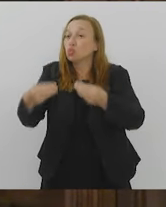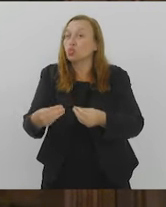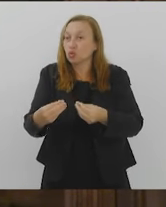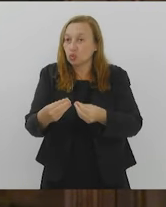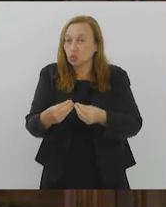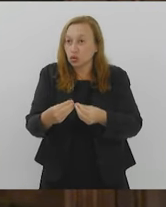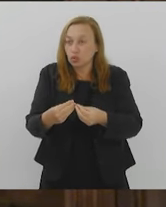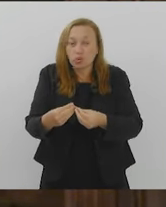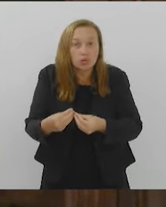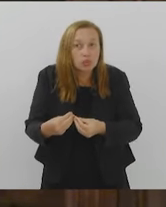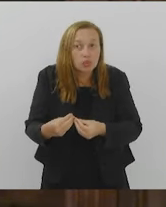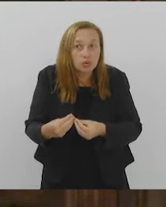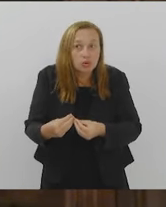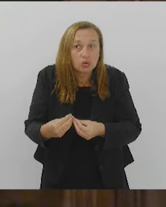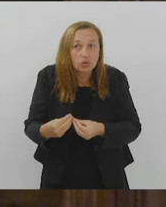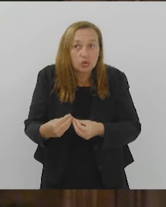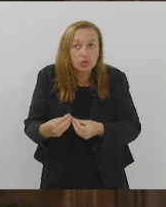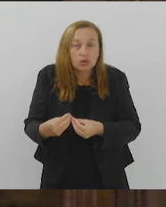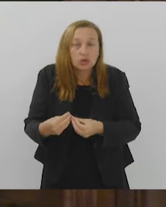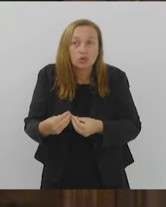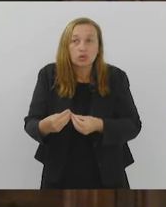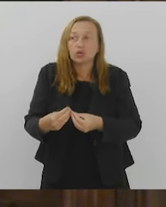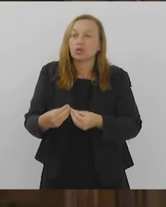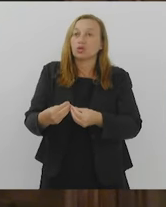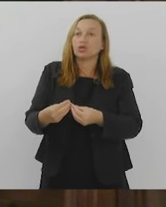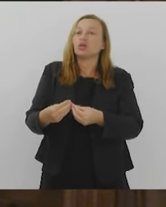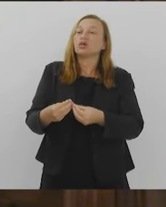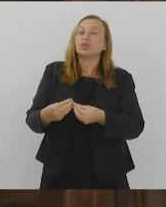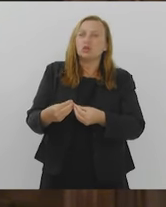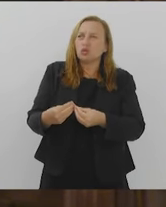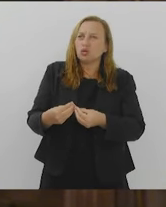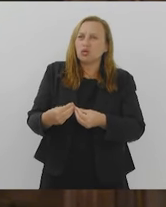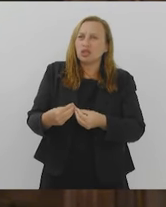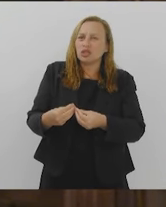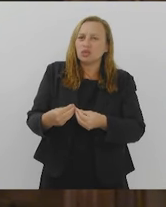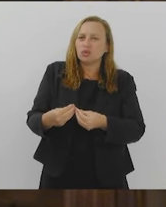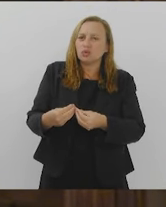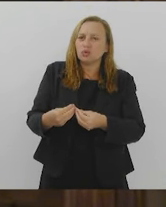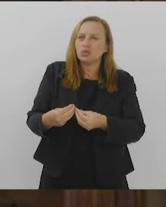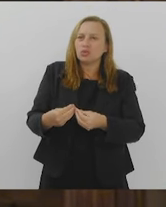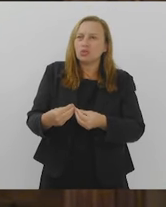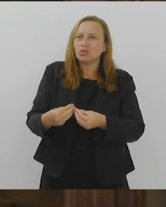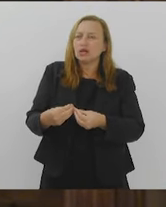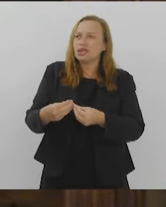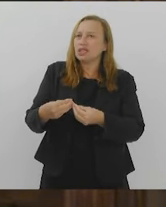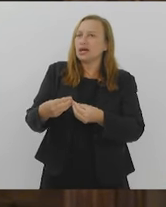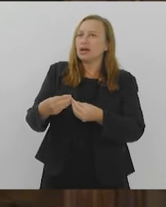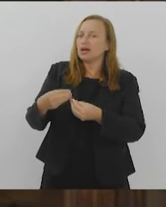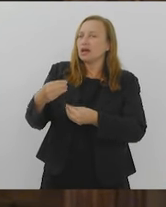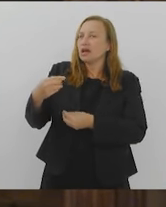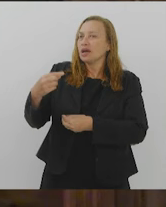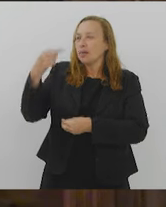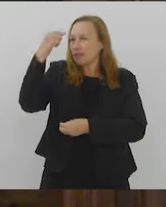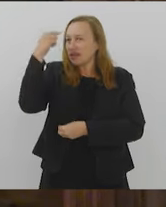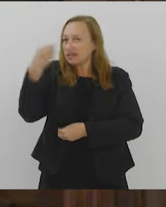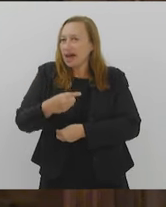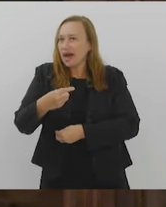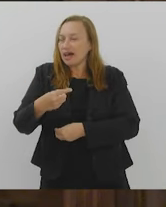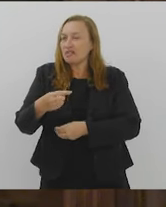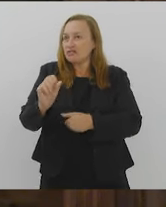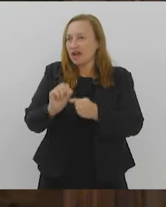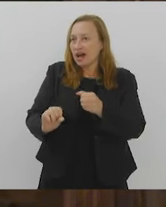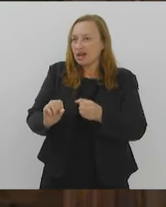te vier a mão para fazer, faze-o conforme as tuas forças, porque na sepultura para onde tu